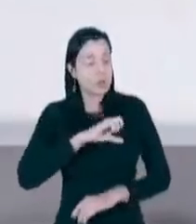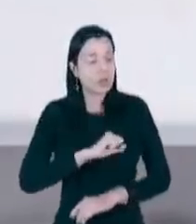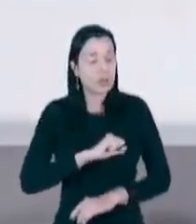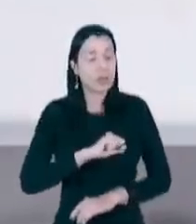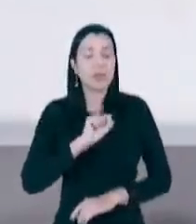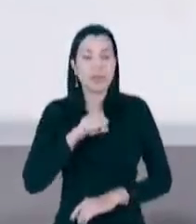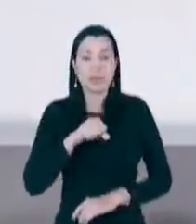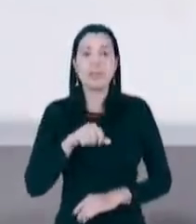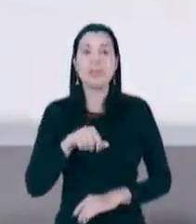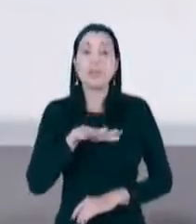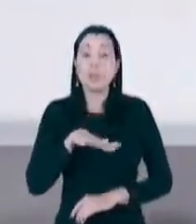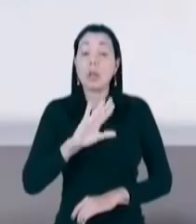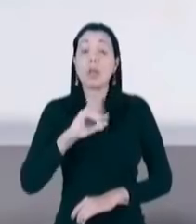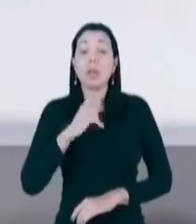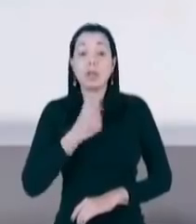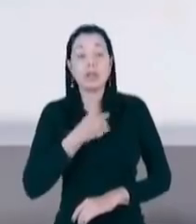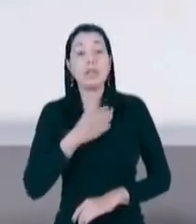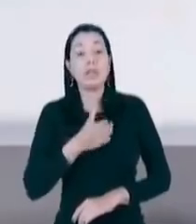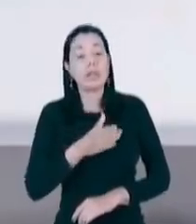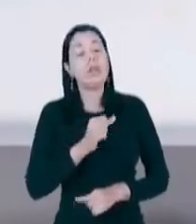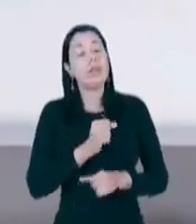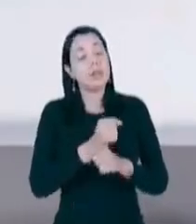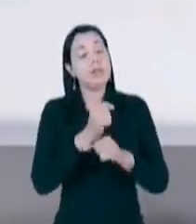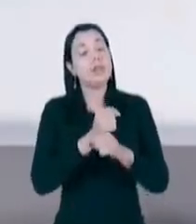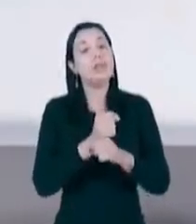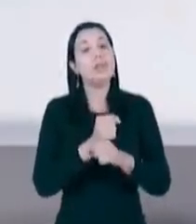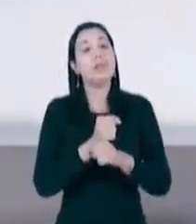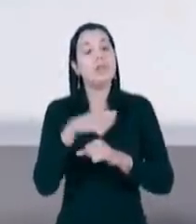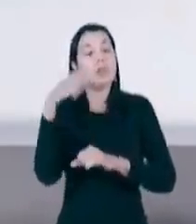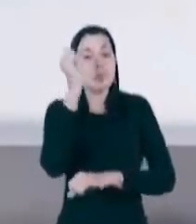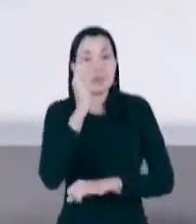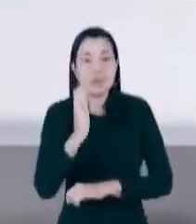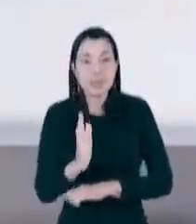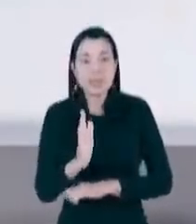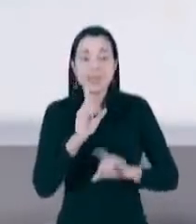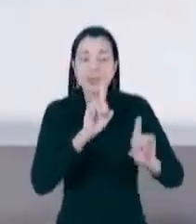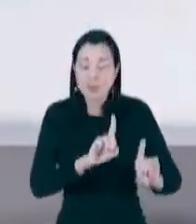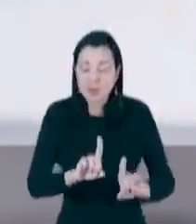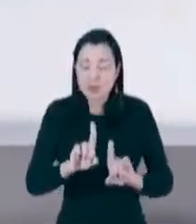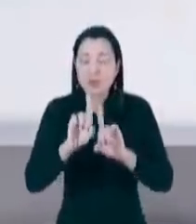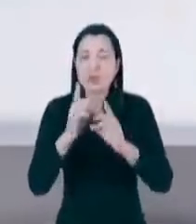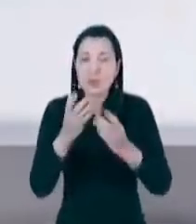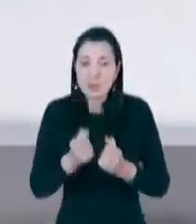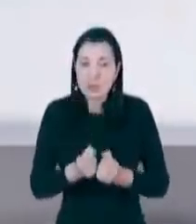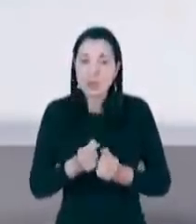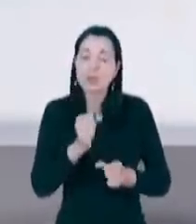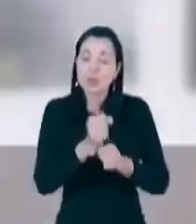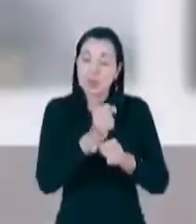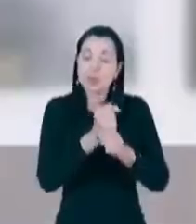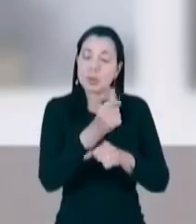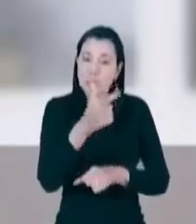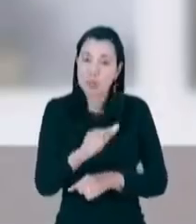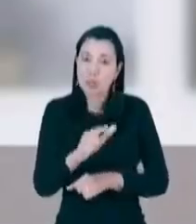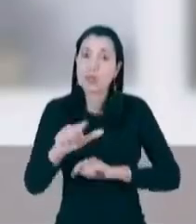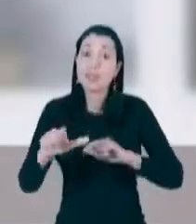do ódio. Nós já construímos uma vez este Brasil e juntos vamos construir de novo.